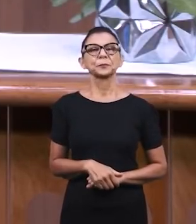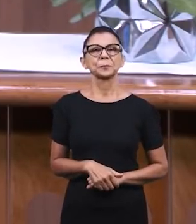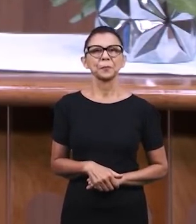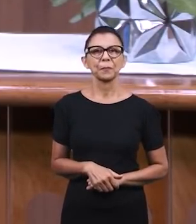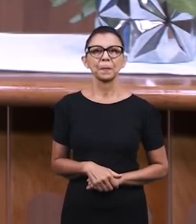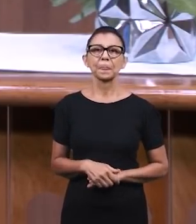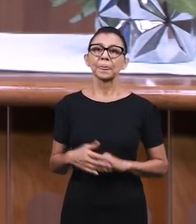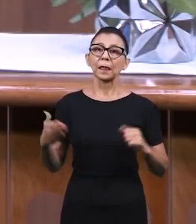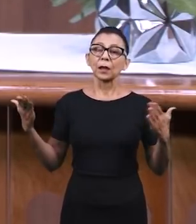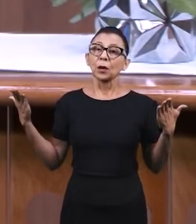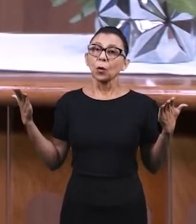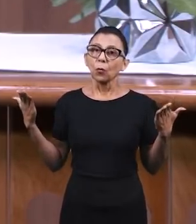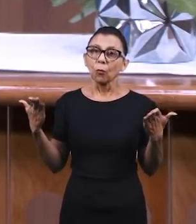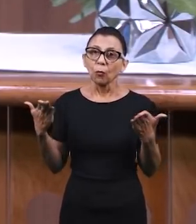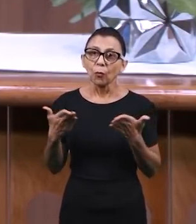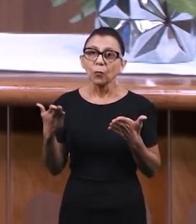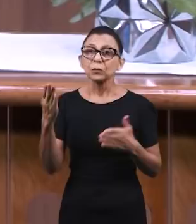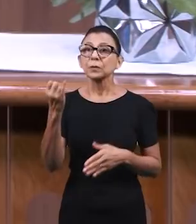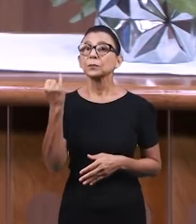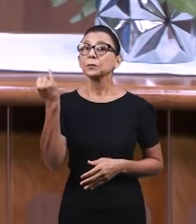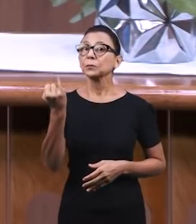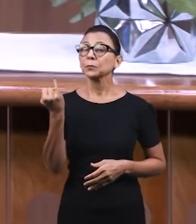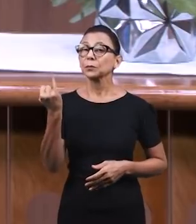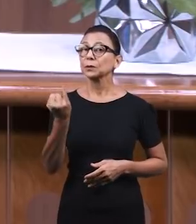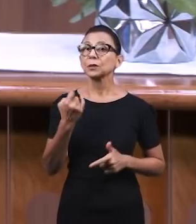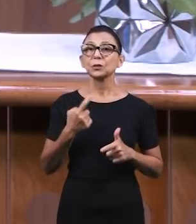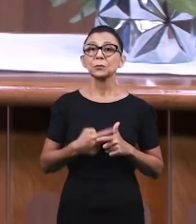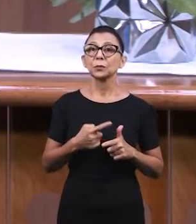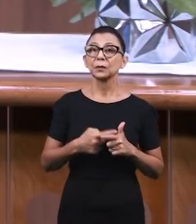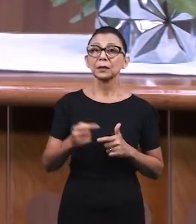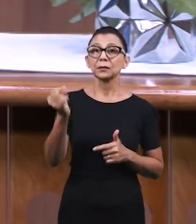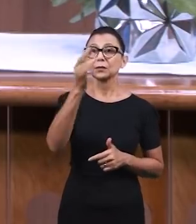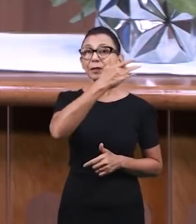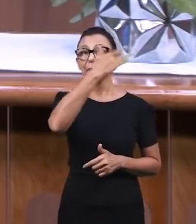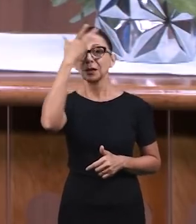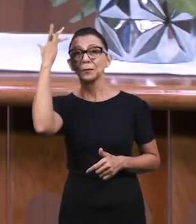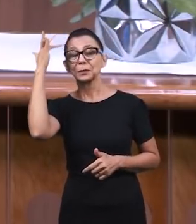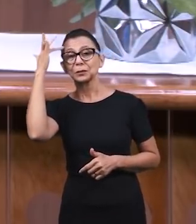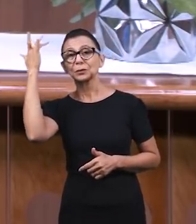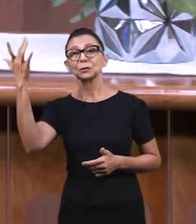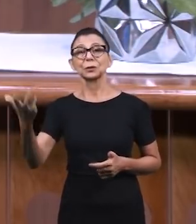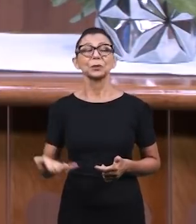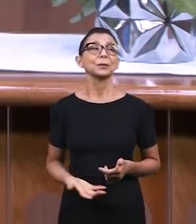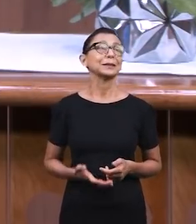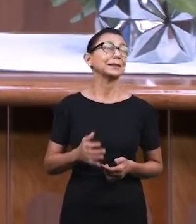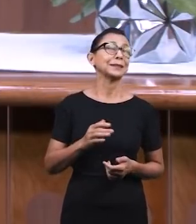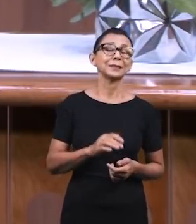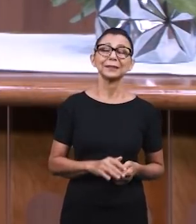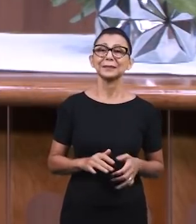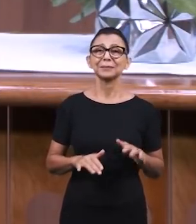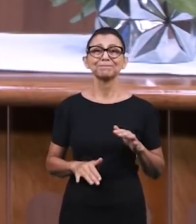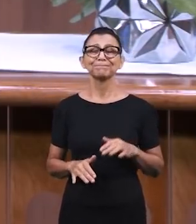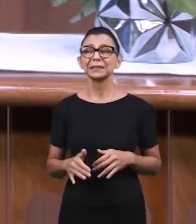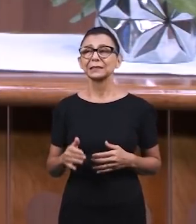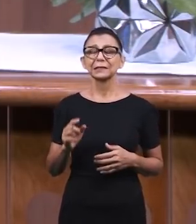aqui, hoje, é muito importante isso, porque o homem hoje vive nessa dificuldade, ele não sabe